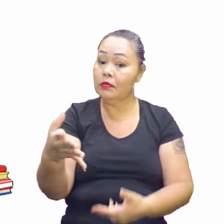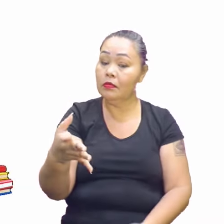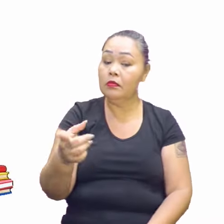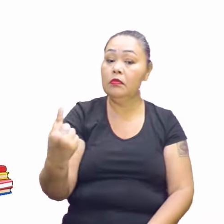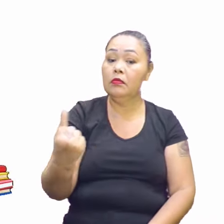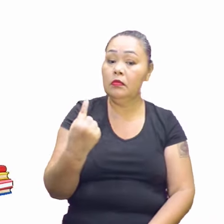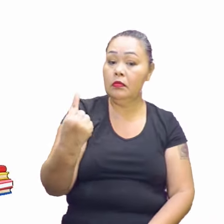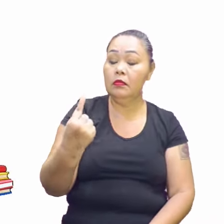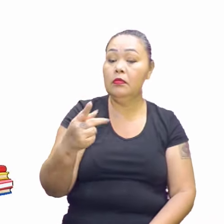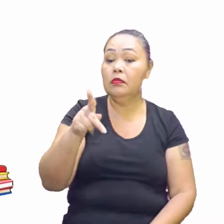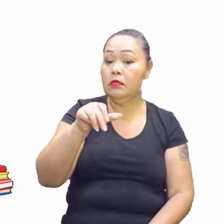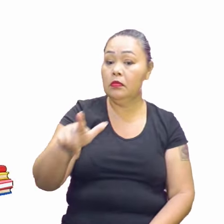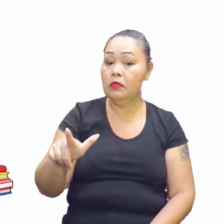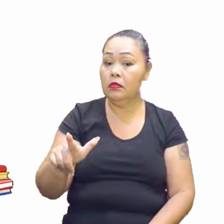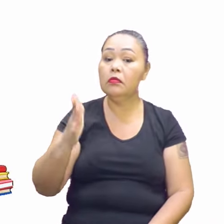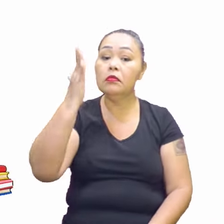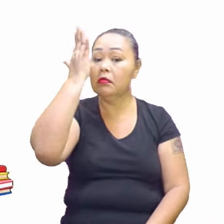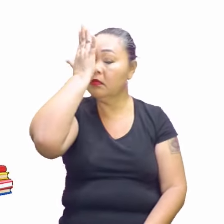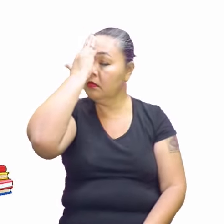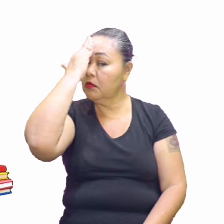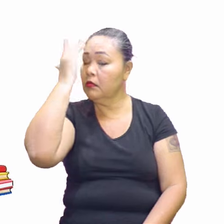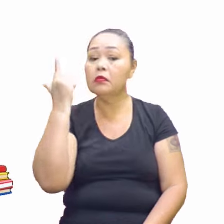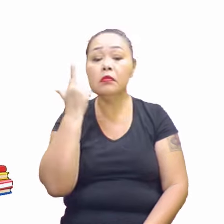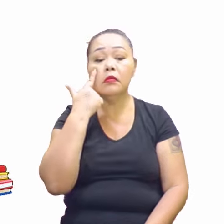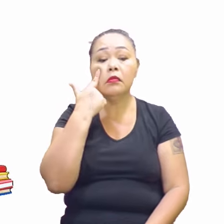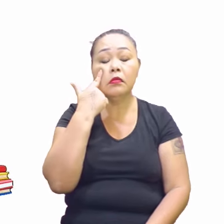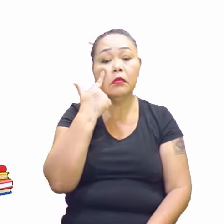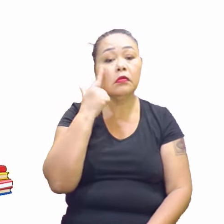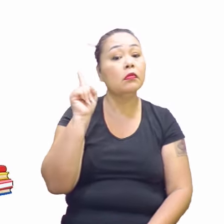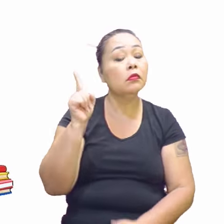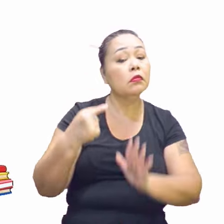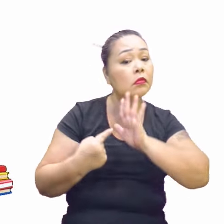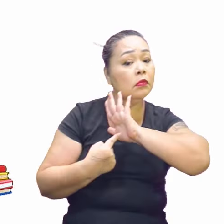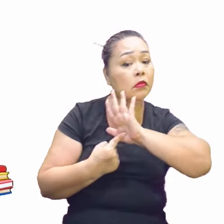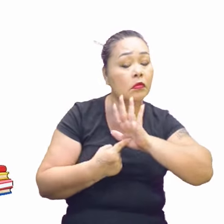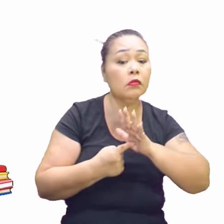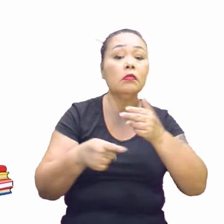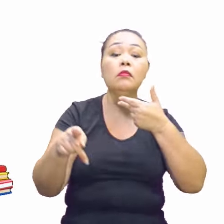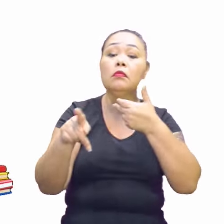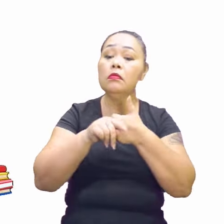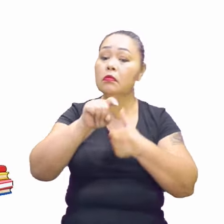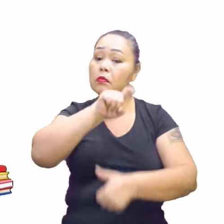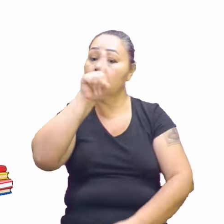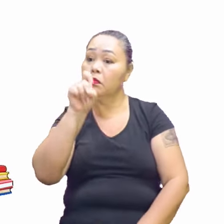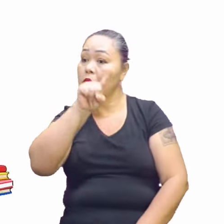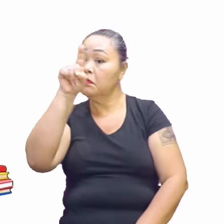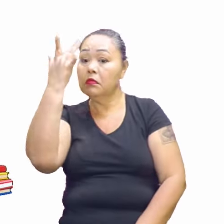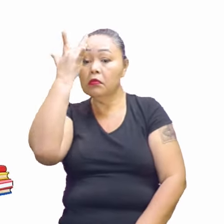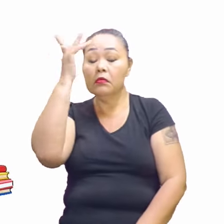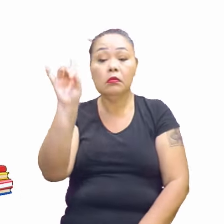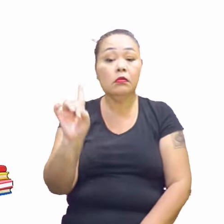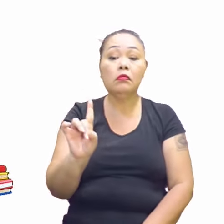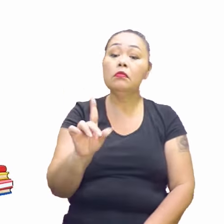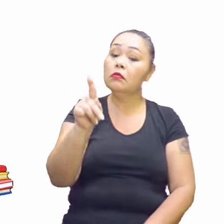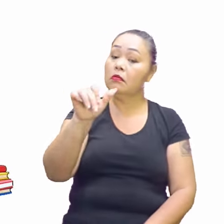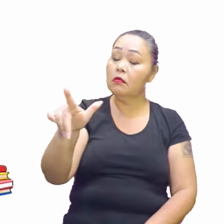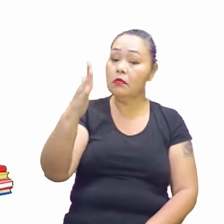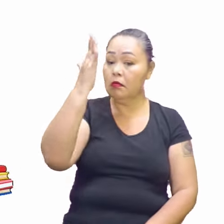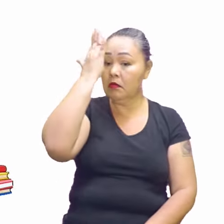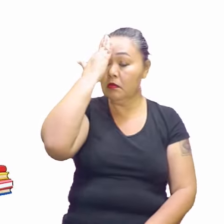Primeira pessoa do plural. É só para vocês observarem isso. Apareceu pronome interrogativo ou indefinido plural,